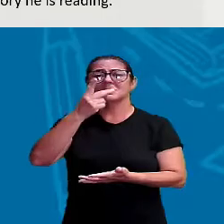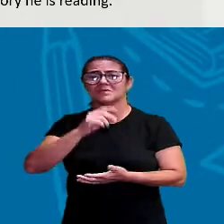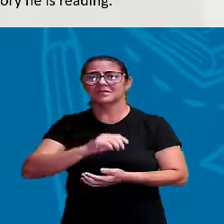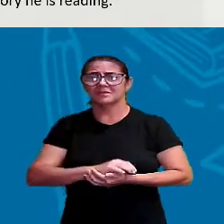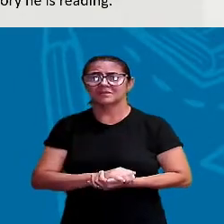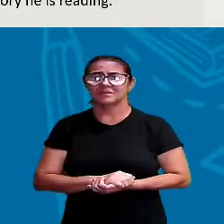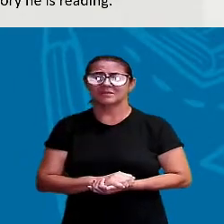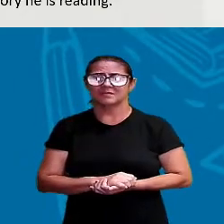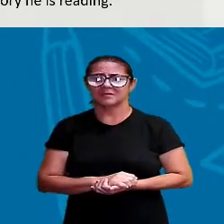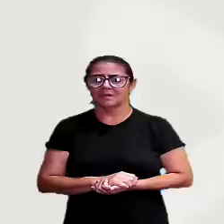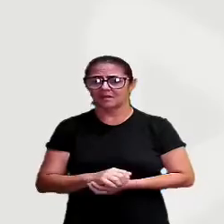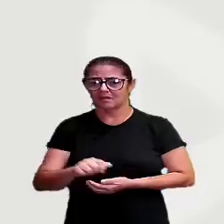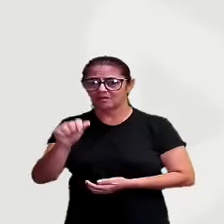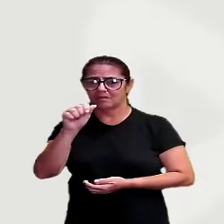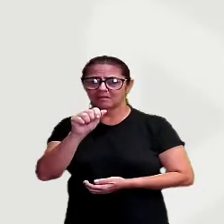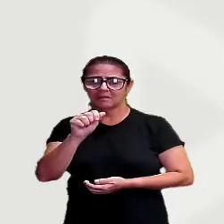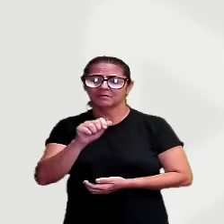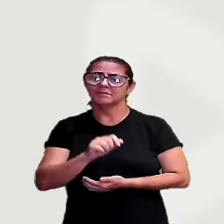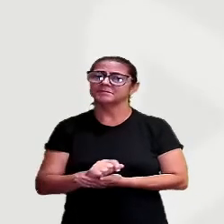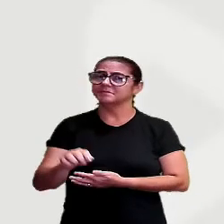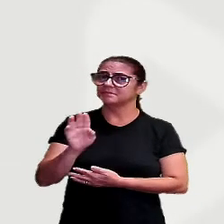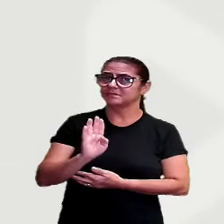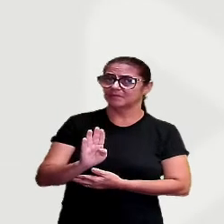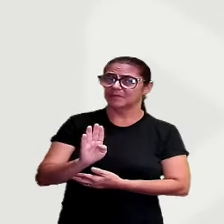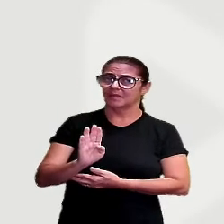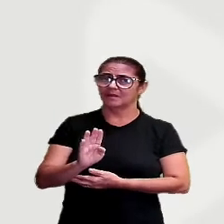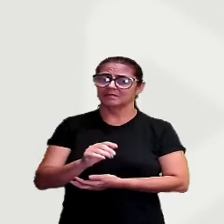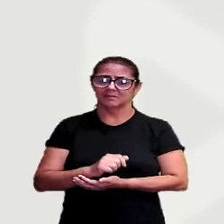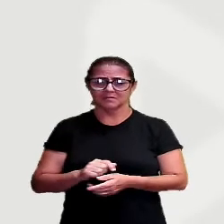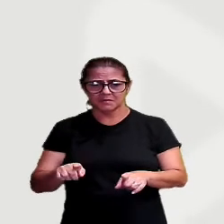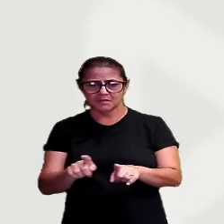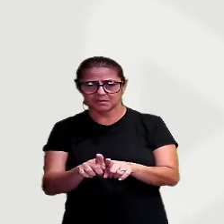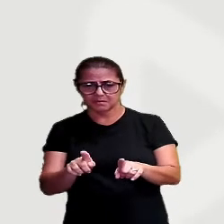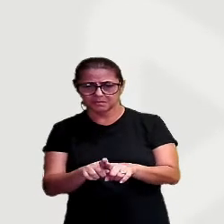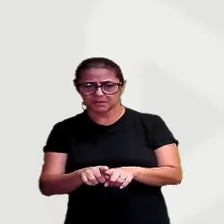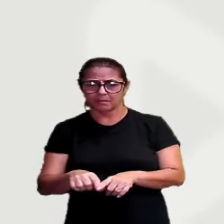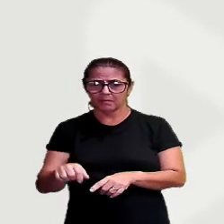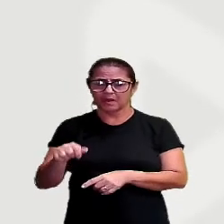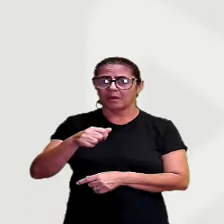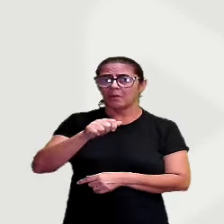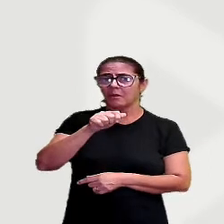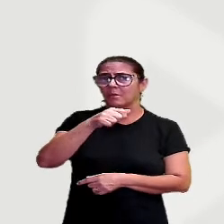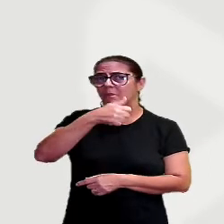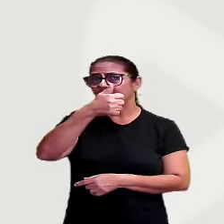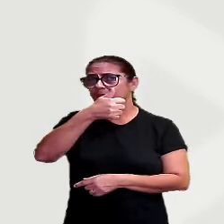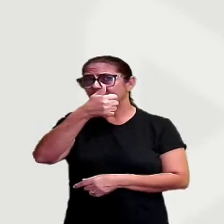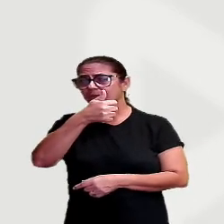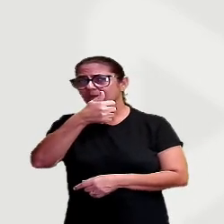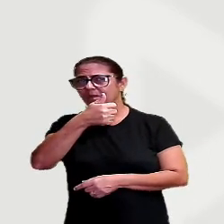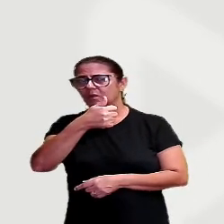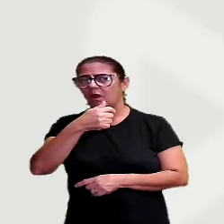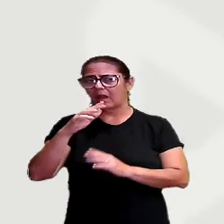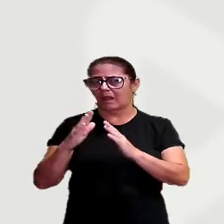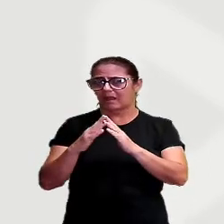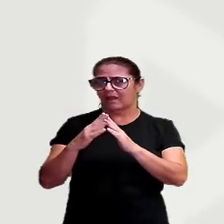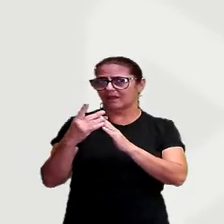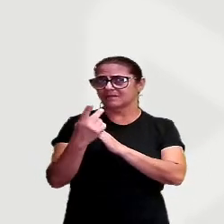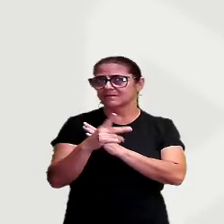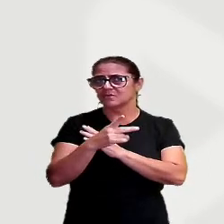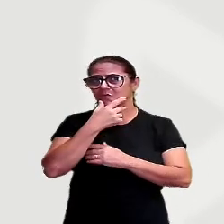primeiro aí a letra A. E a letra B também é o primeiro, porque ele estava se referindo a quem? A casa dele,